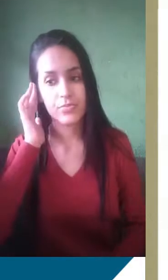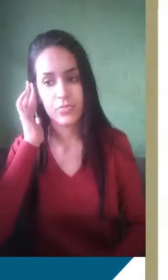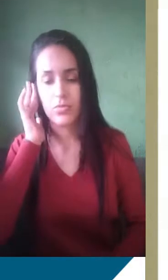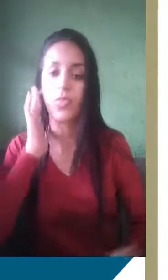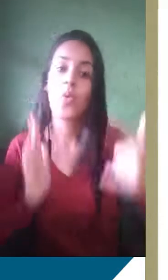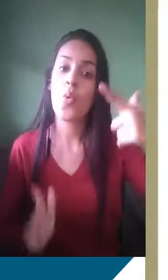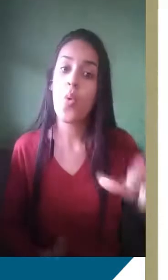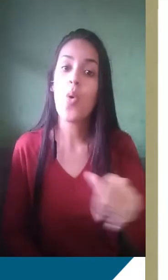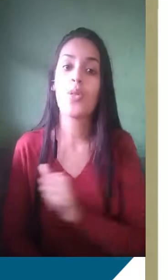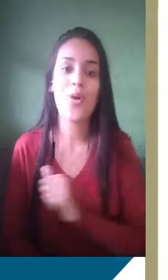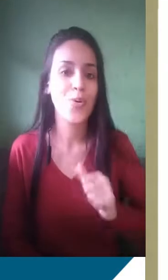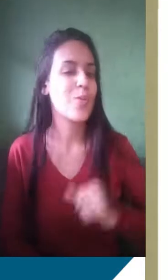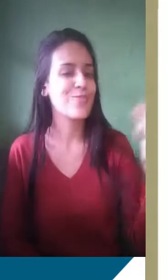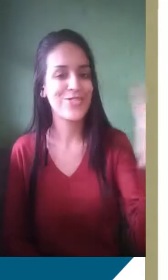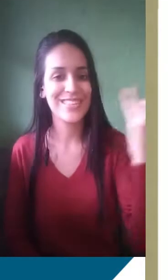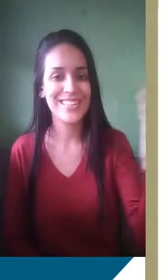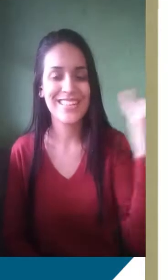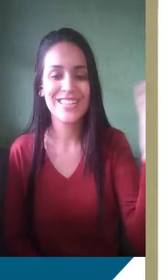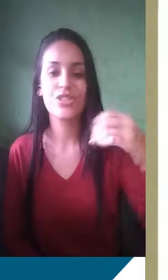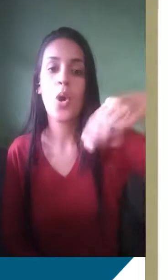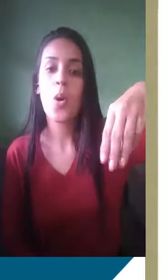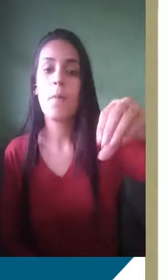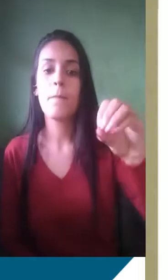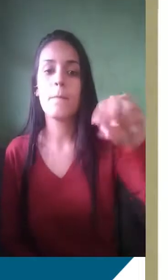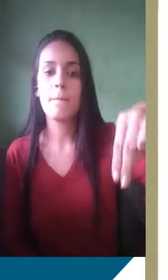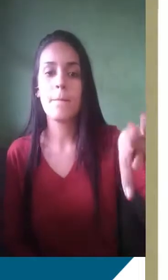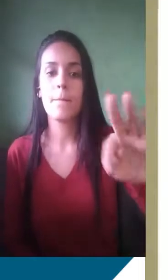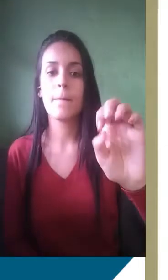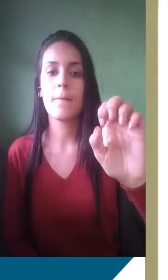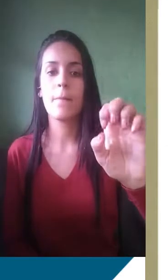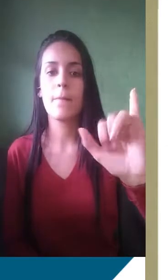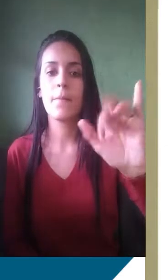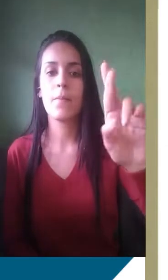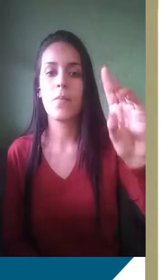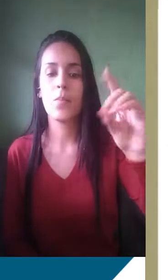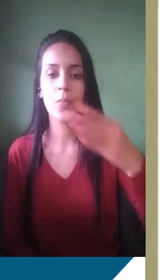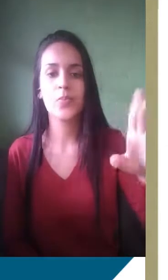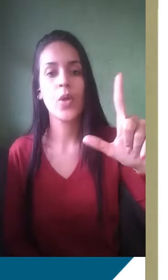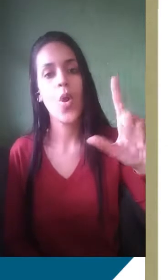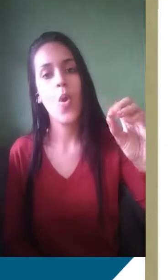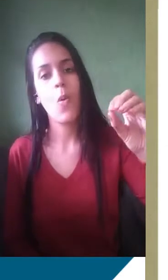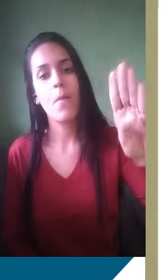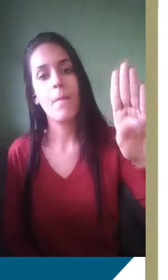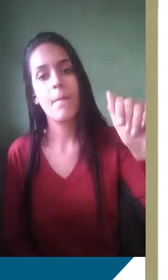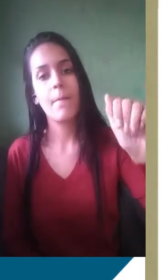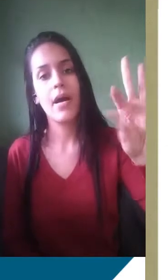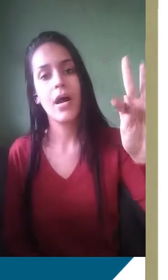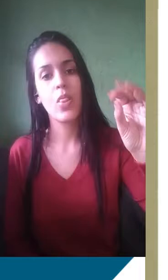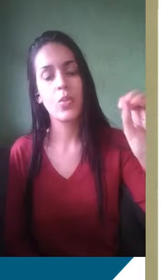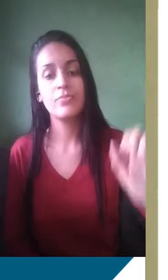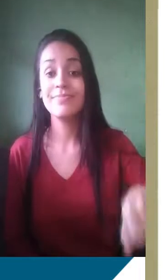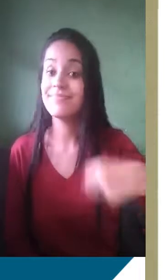Outro autor desse período foi Monteiro Lobato. Mundialmente conhecido por sua obra de literatura infantil